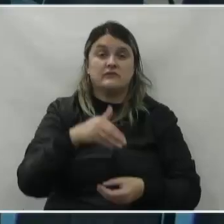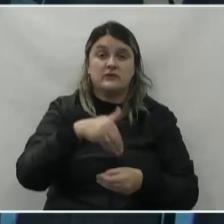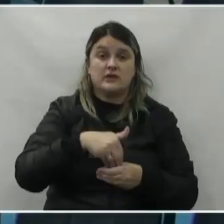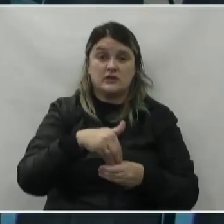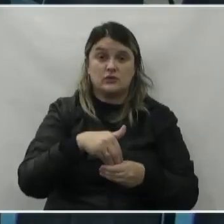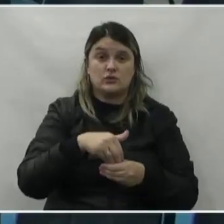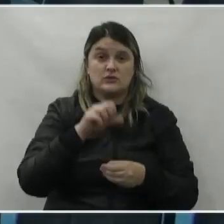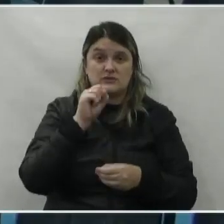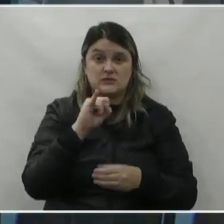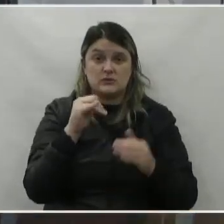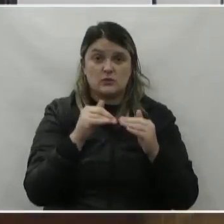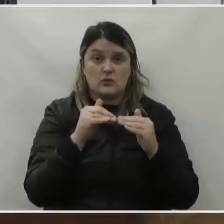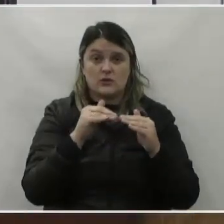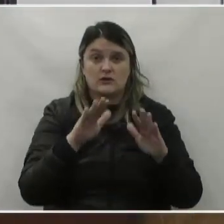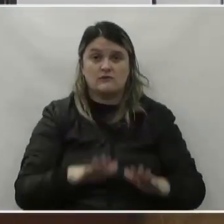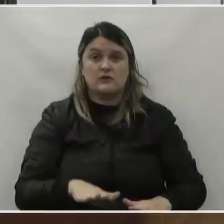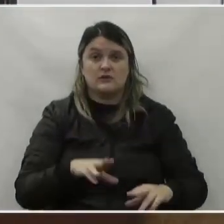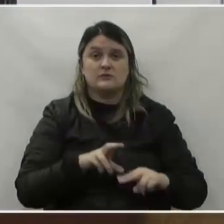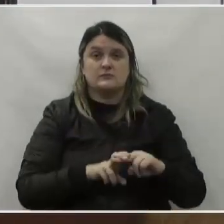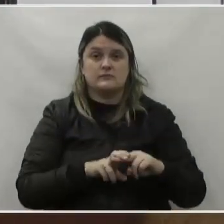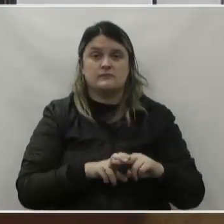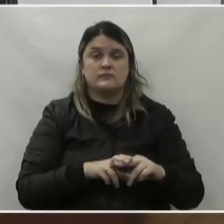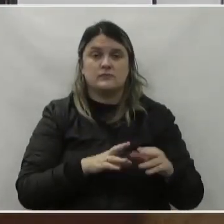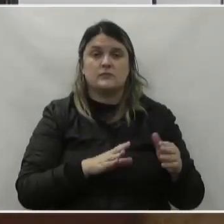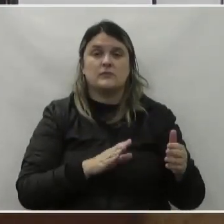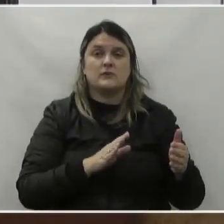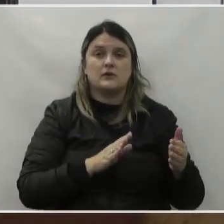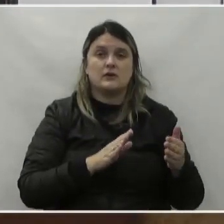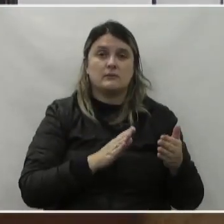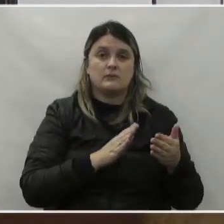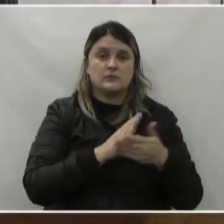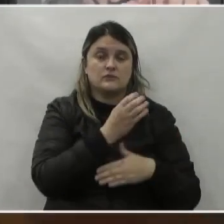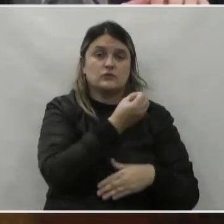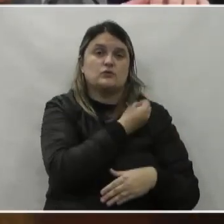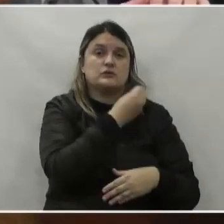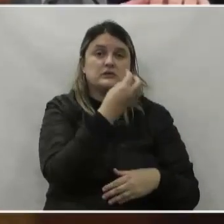permaneçam como estão. Aprovado, moção de número 38, 2025.